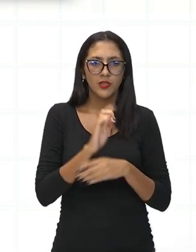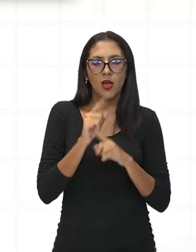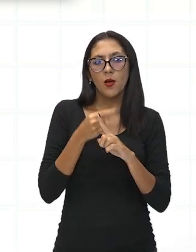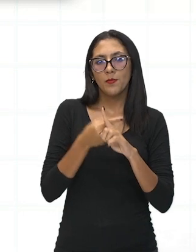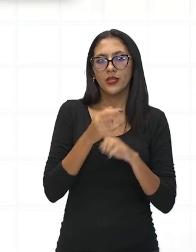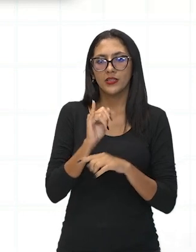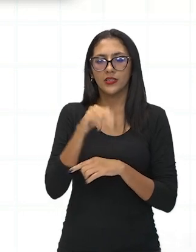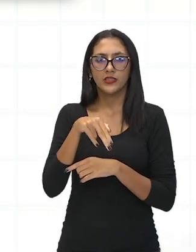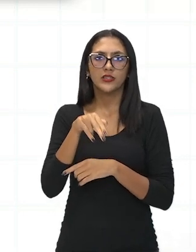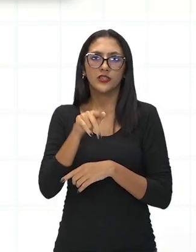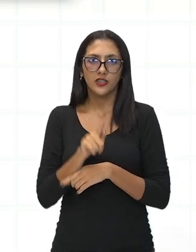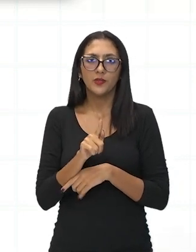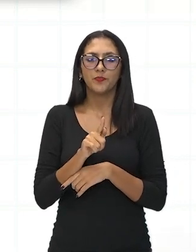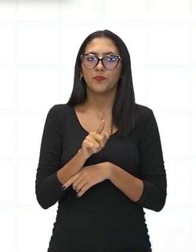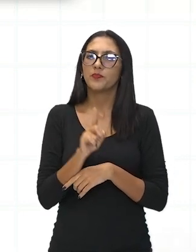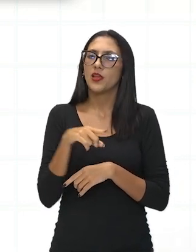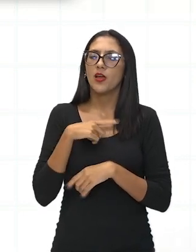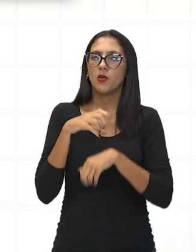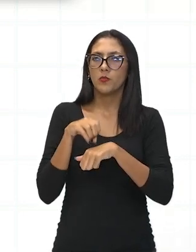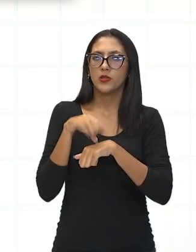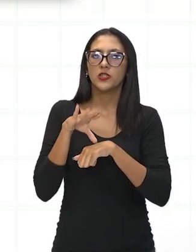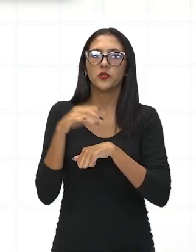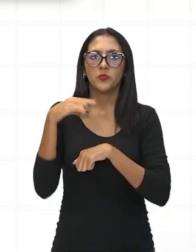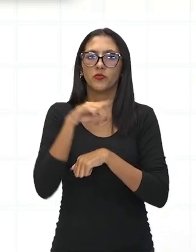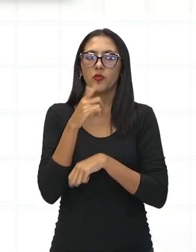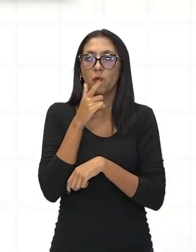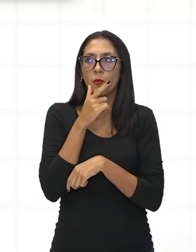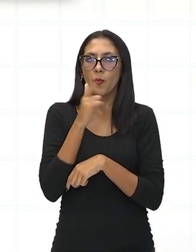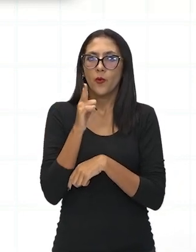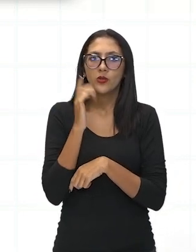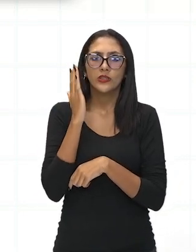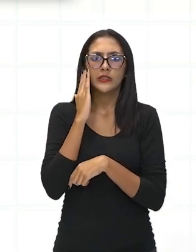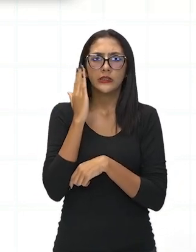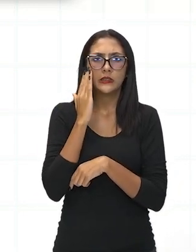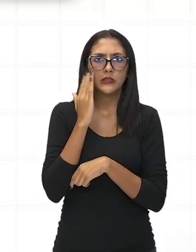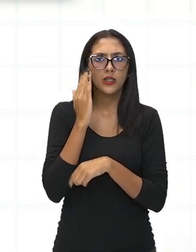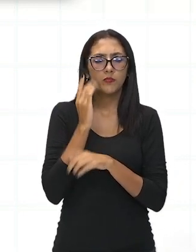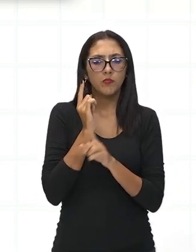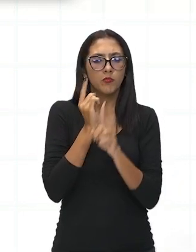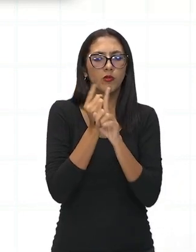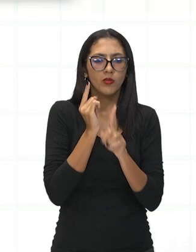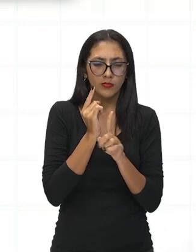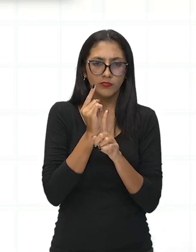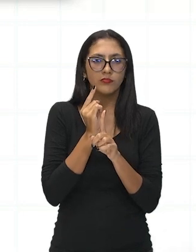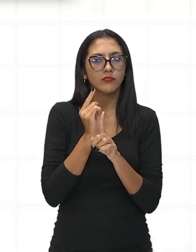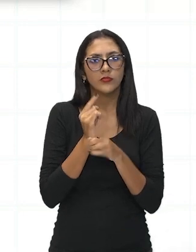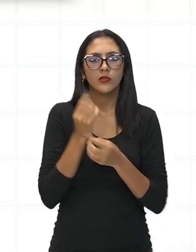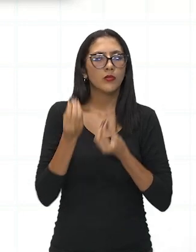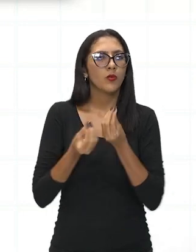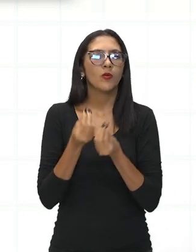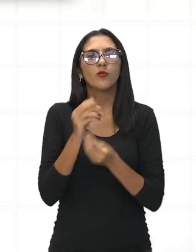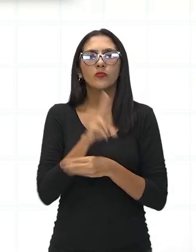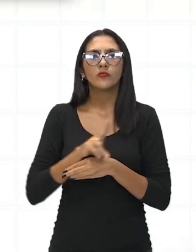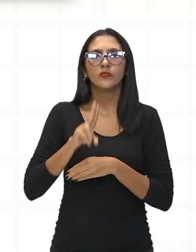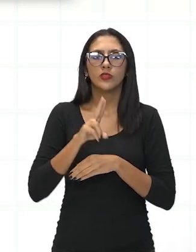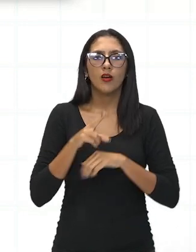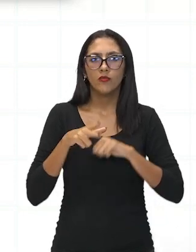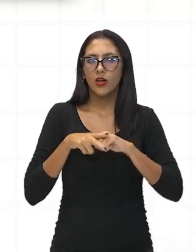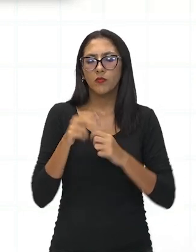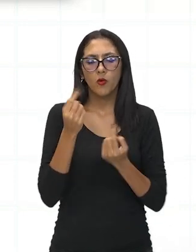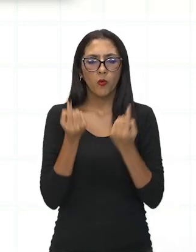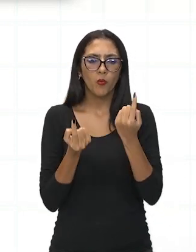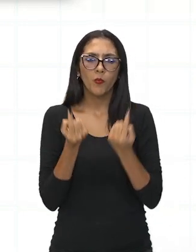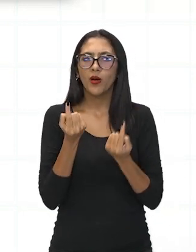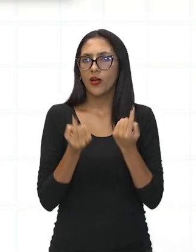para vocês conseguirem saber, em algumas situações, quando utilizar um ou outro, para